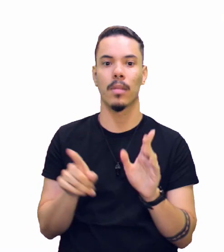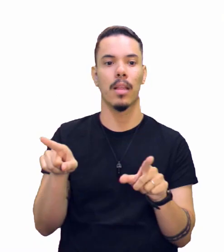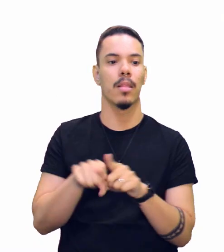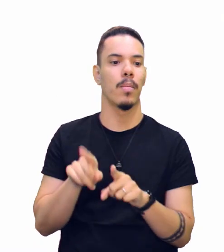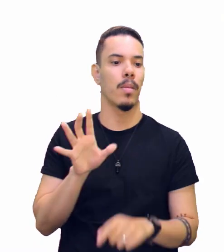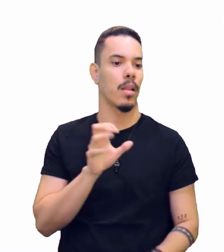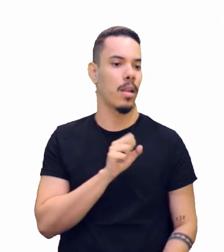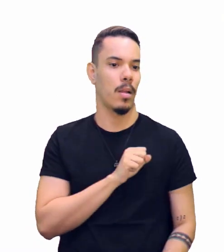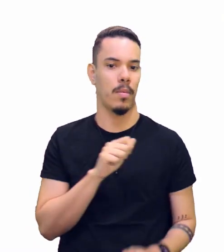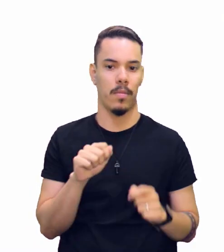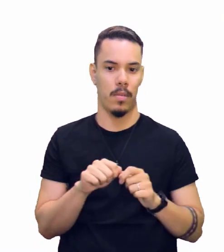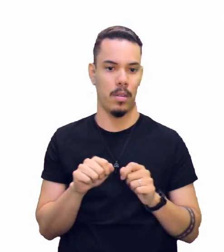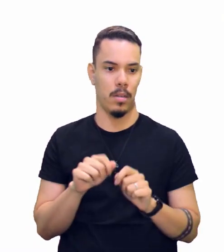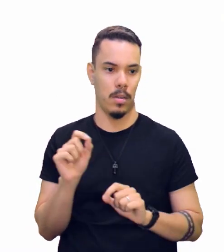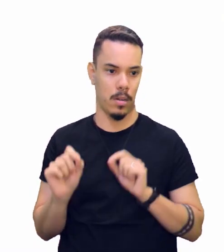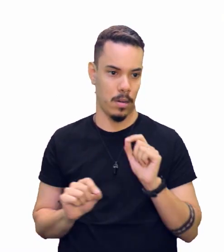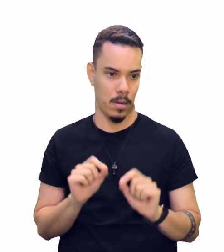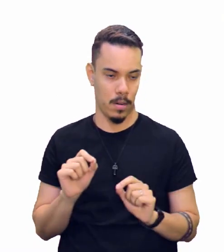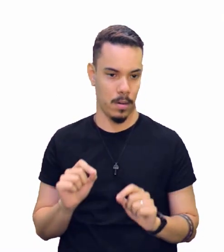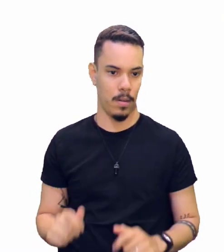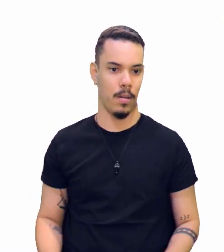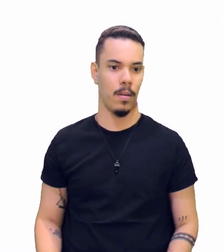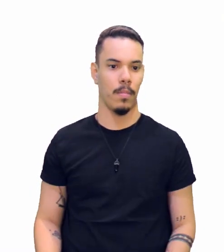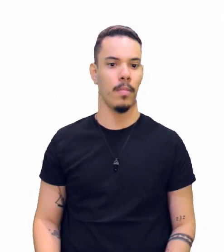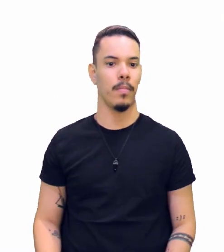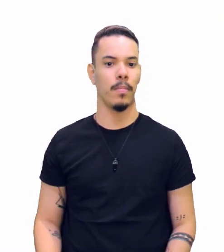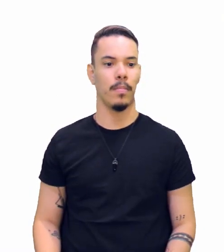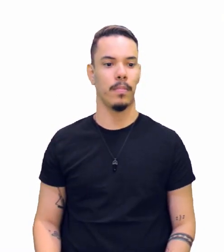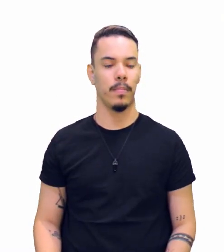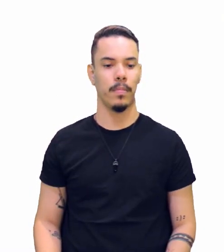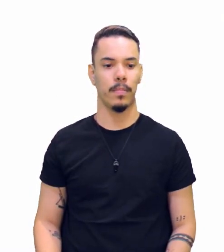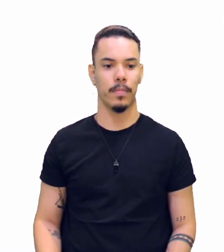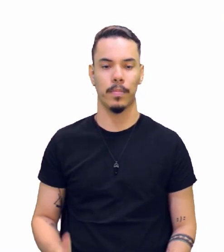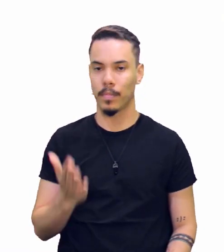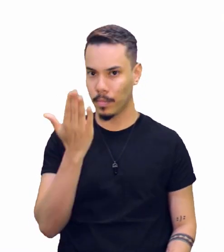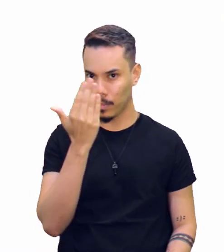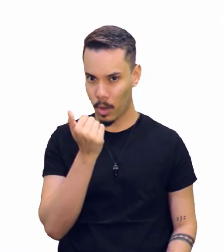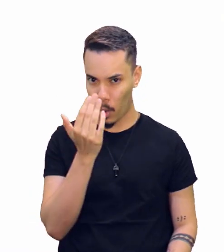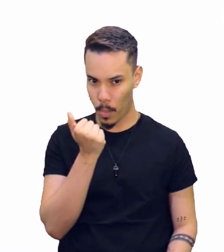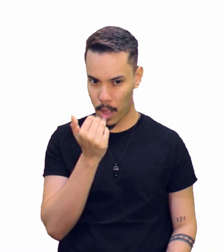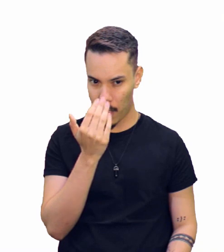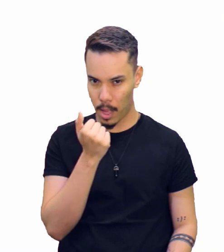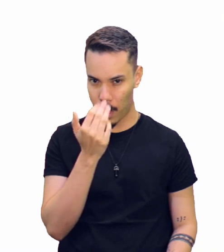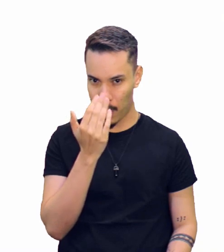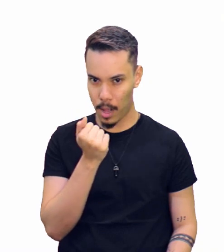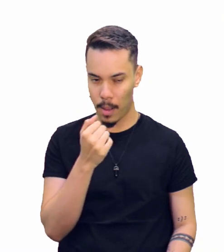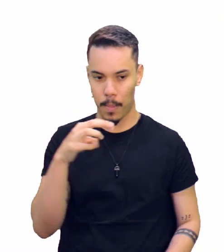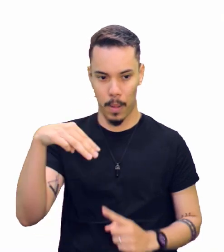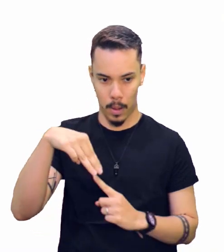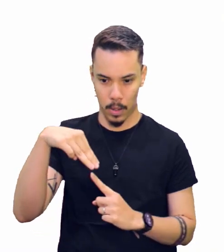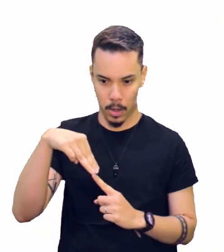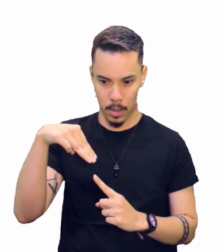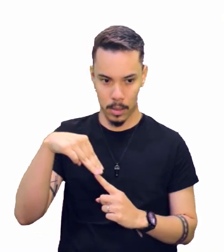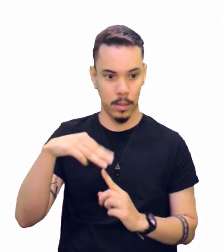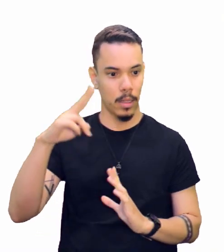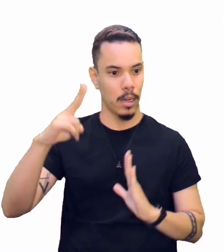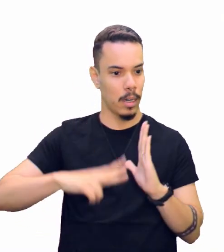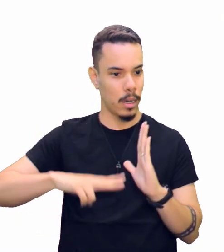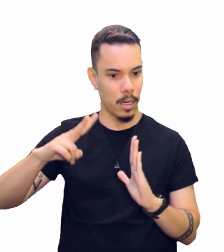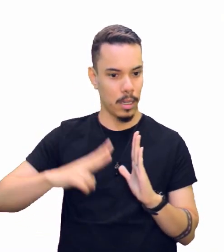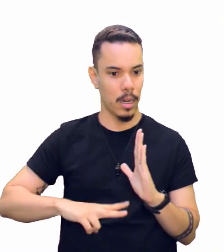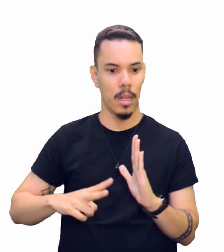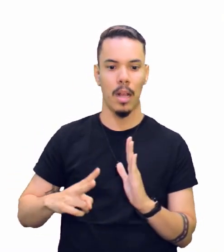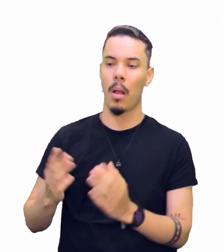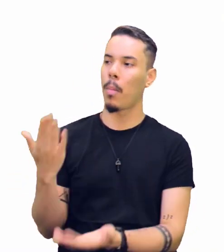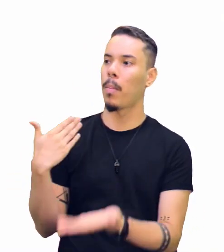fazer dois pontos presta atenção comer no McDonald's ler jogar conversa